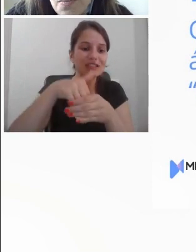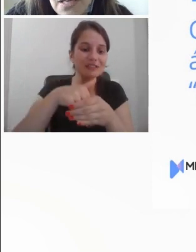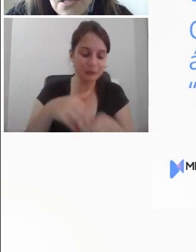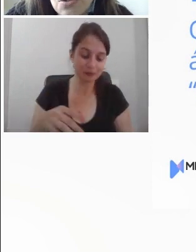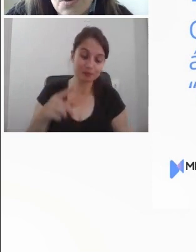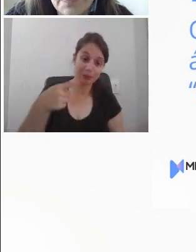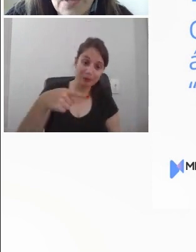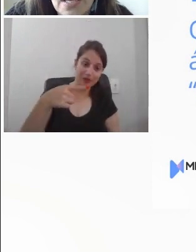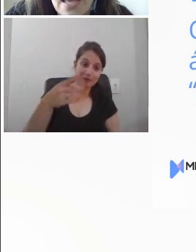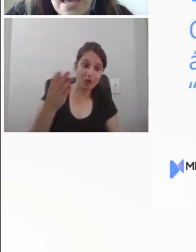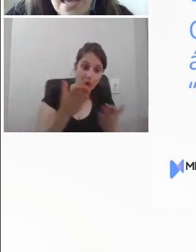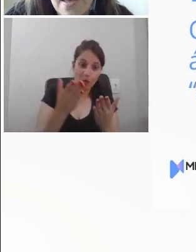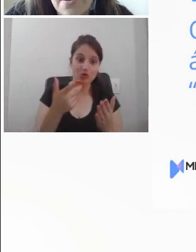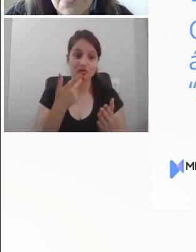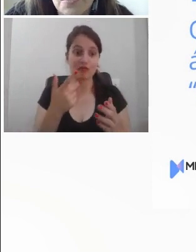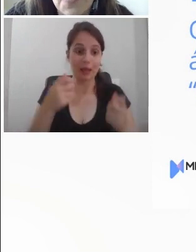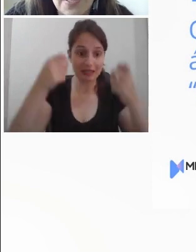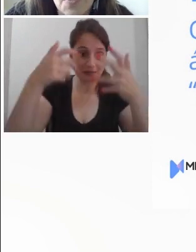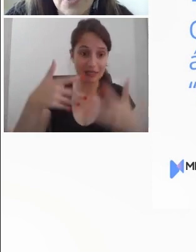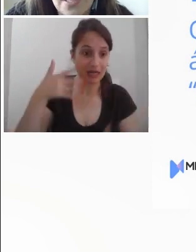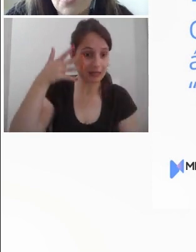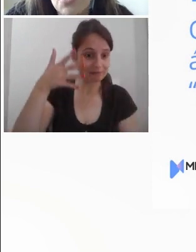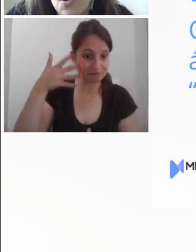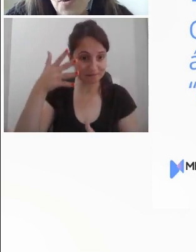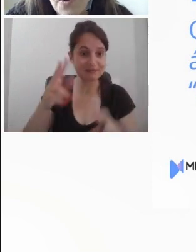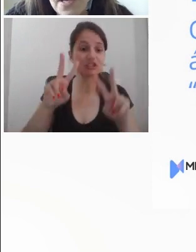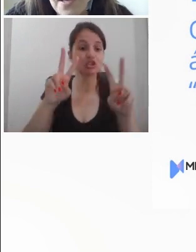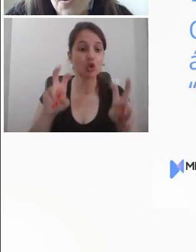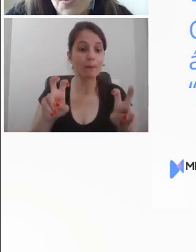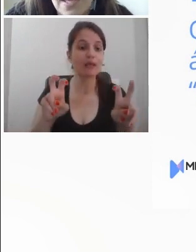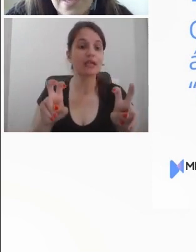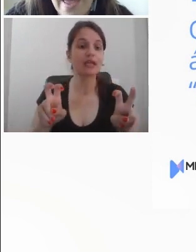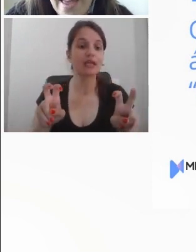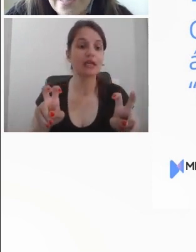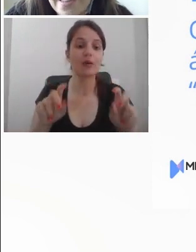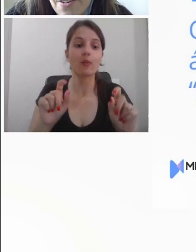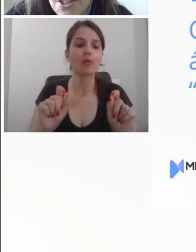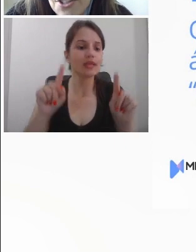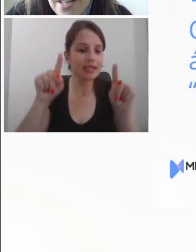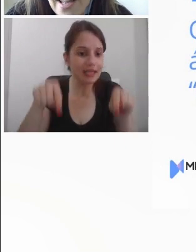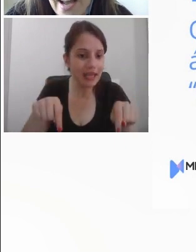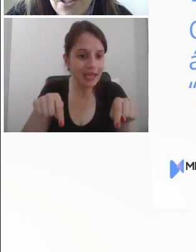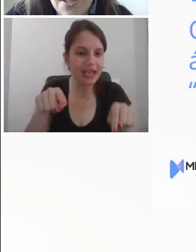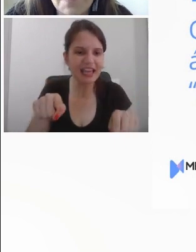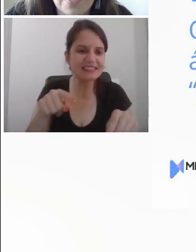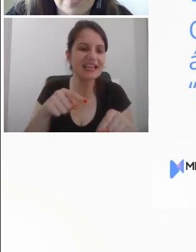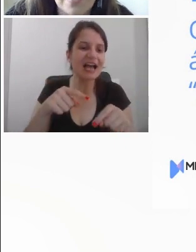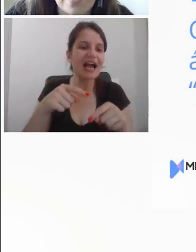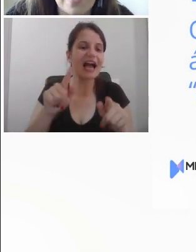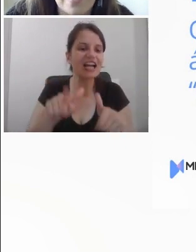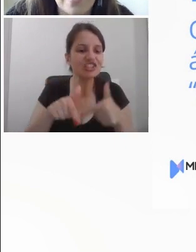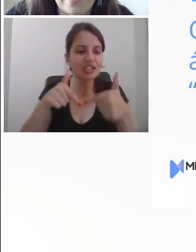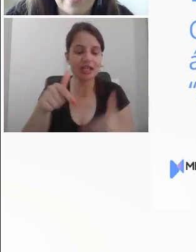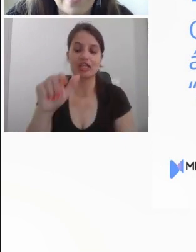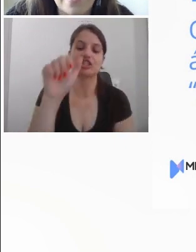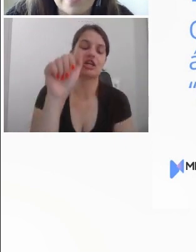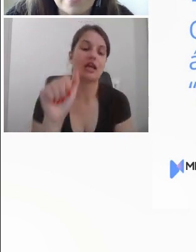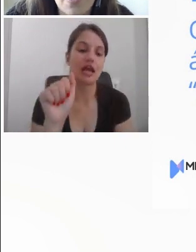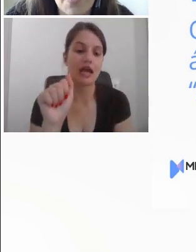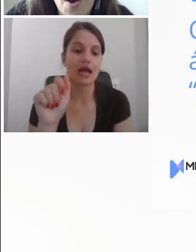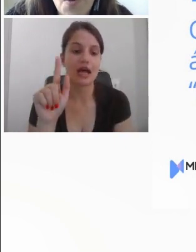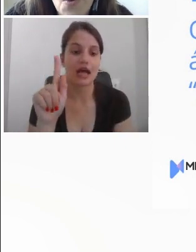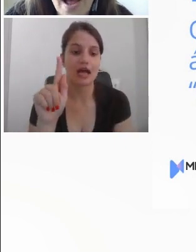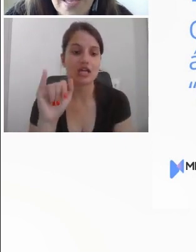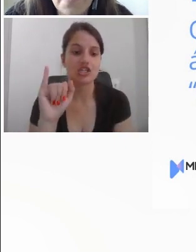pouquinho sobre isso eh vamos falar um pouquinho sobre o que que é essa tal de agilidade eh